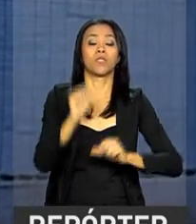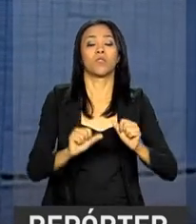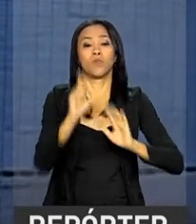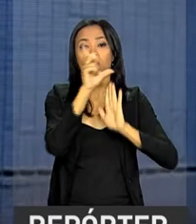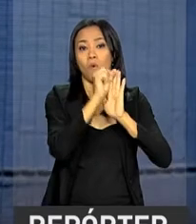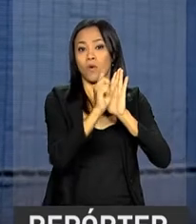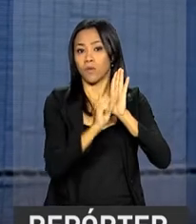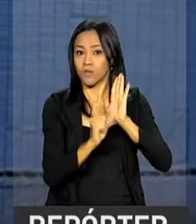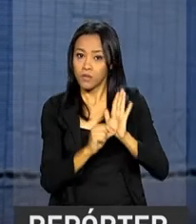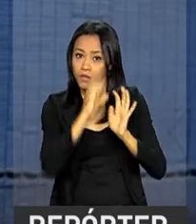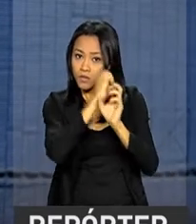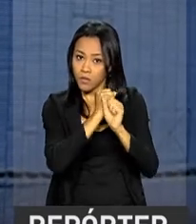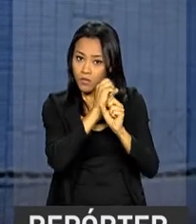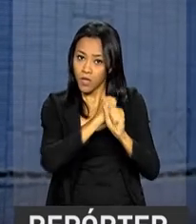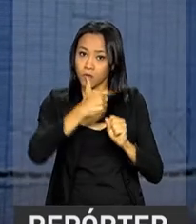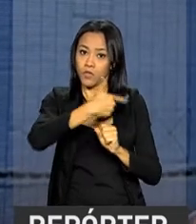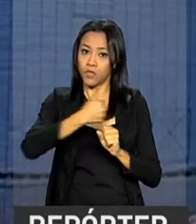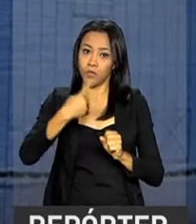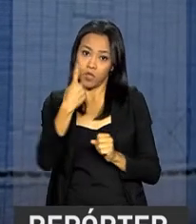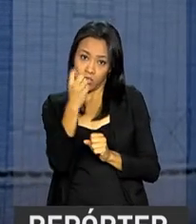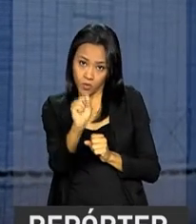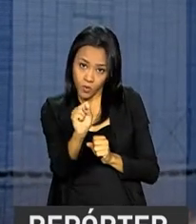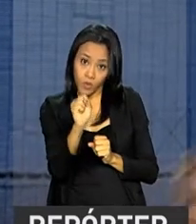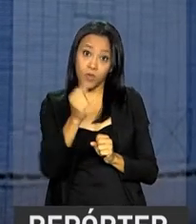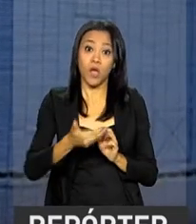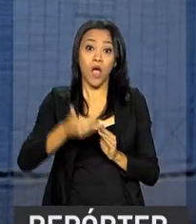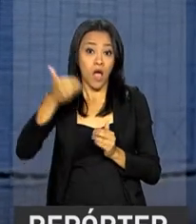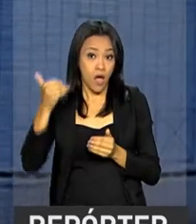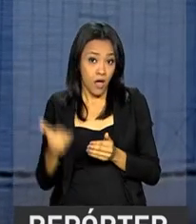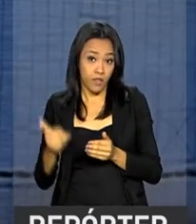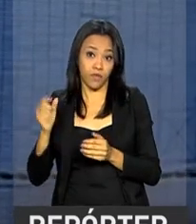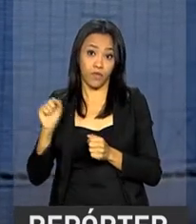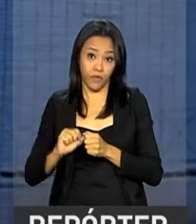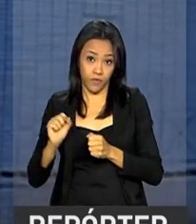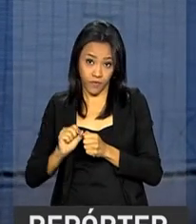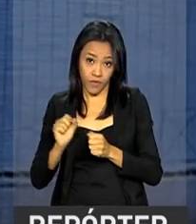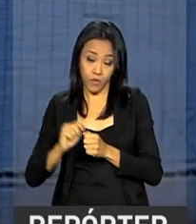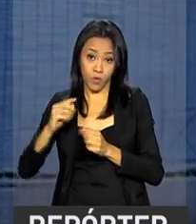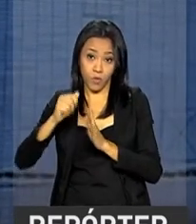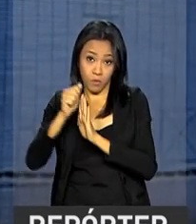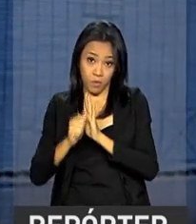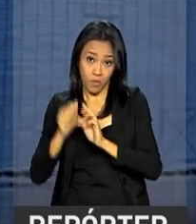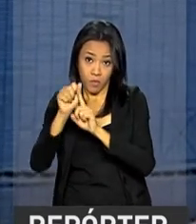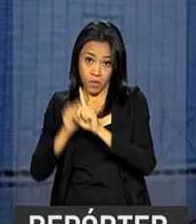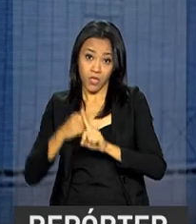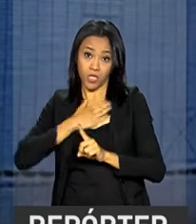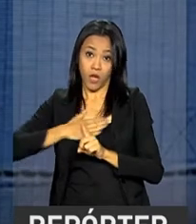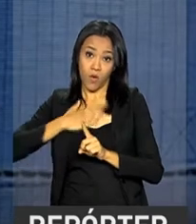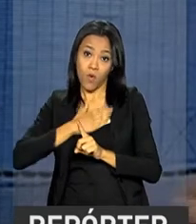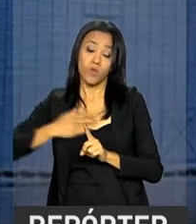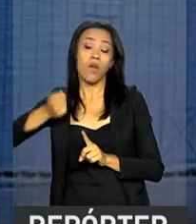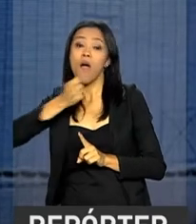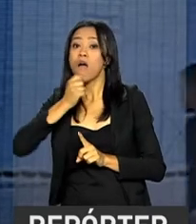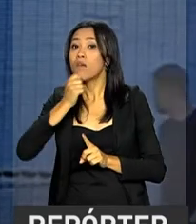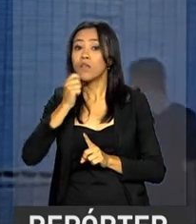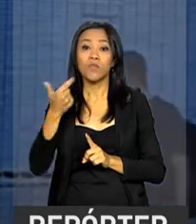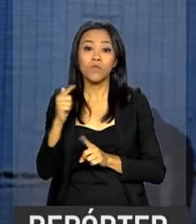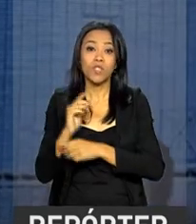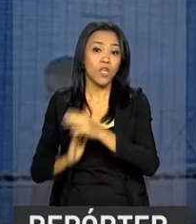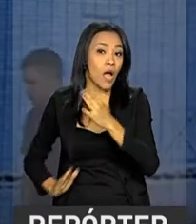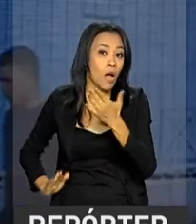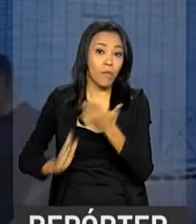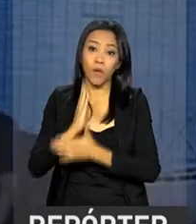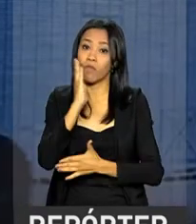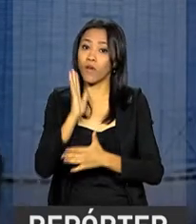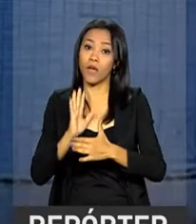2018. Isso porque, quando a peça orçamentária foi destinada ao Legislativo em agosto, ainda não havia sido aprovada a revisão